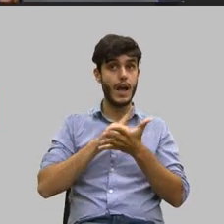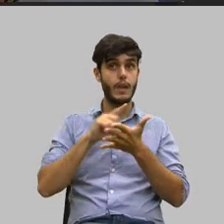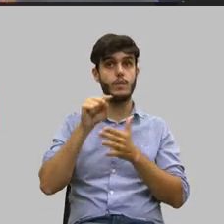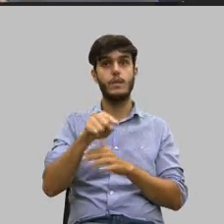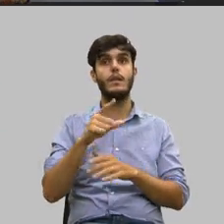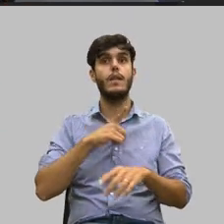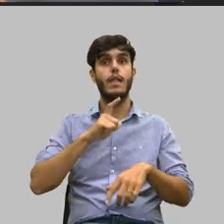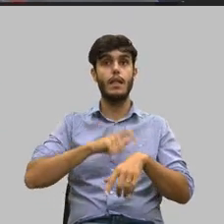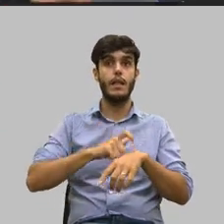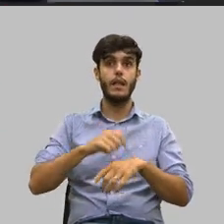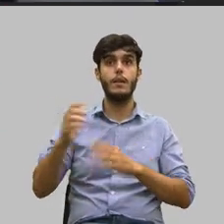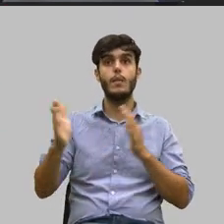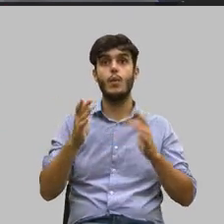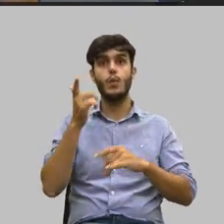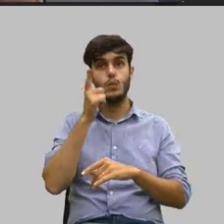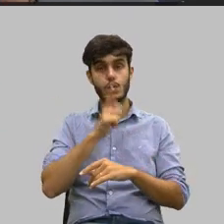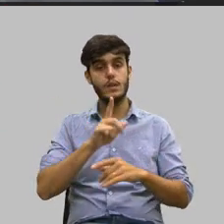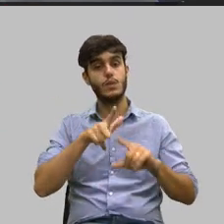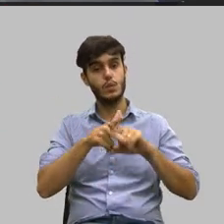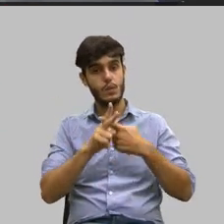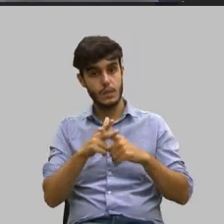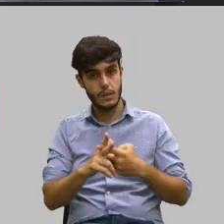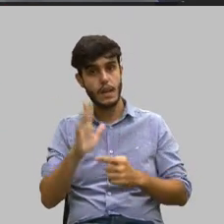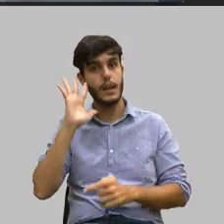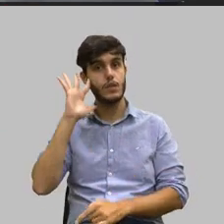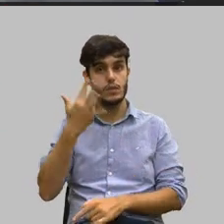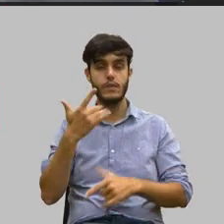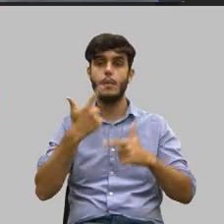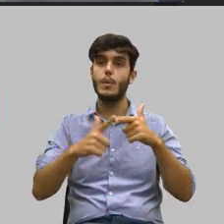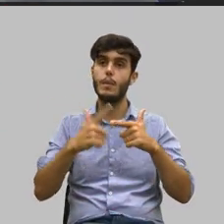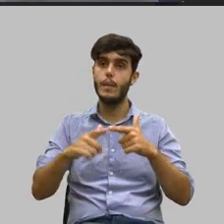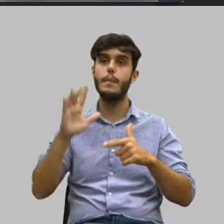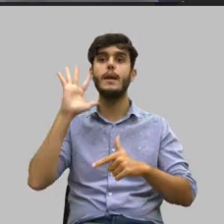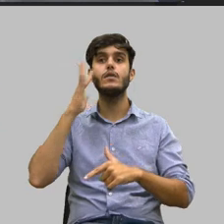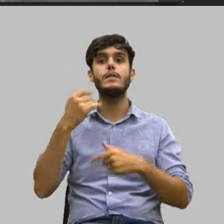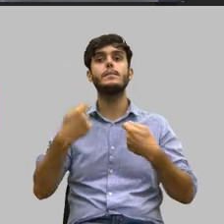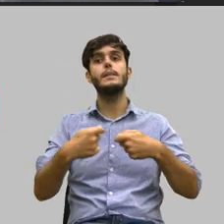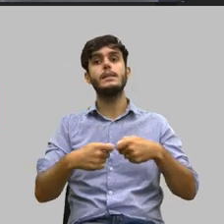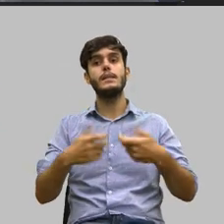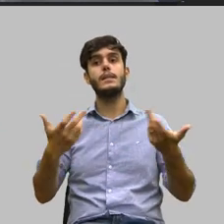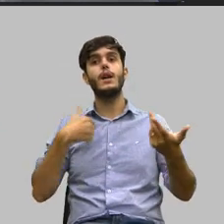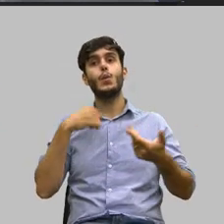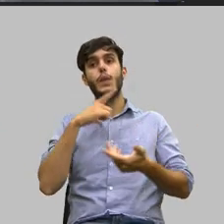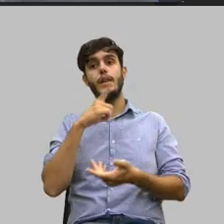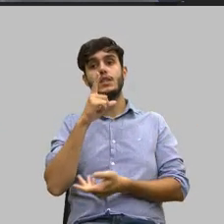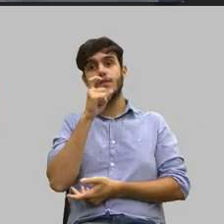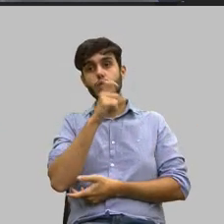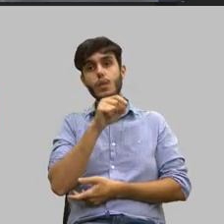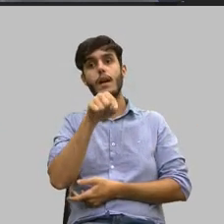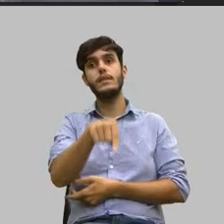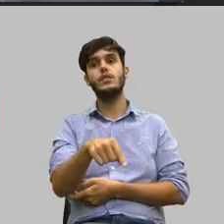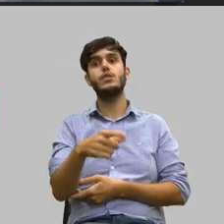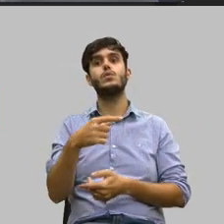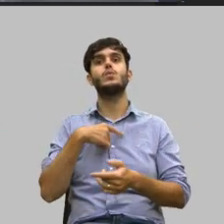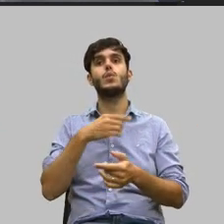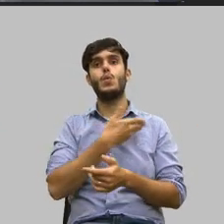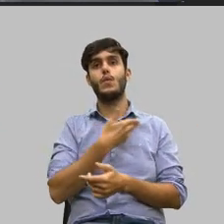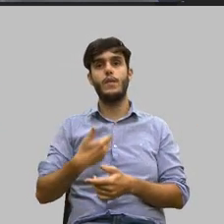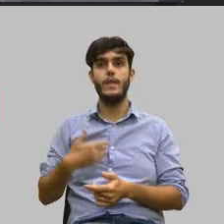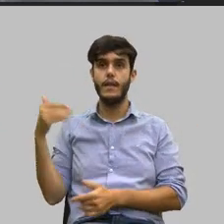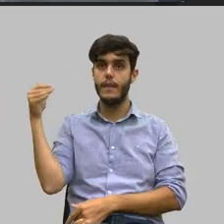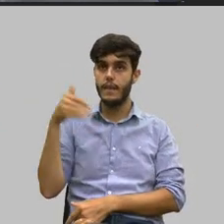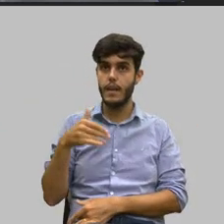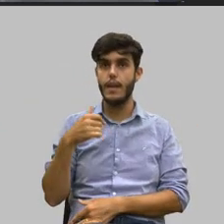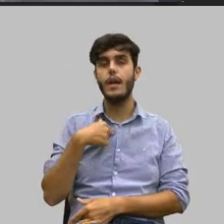tempo da gente conseguir resolver aquilo que precisa ser resolvido e eu tenho muas dificuldades o governo vem aqui eu fiz uma audiência na